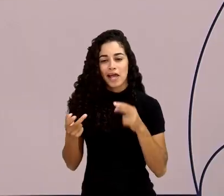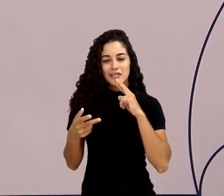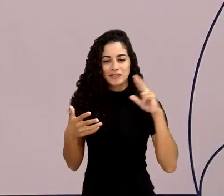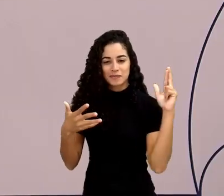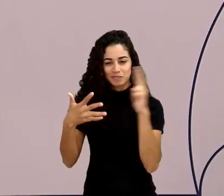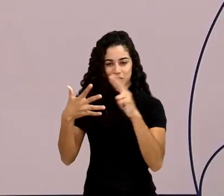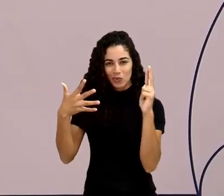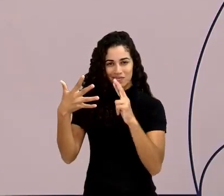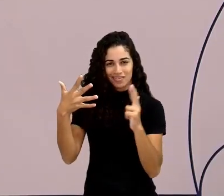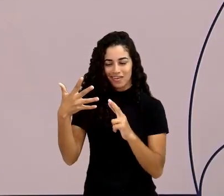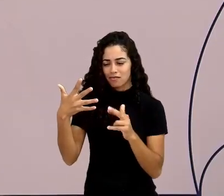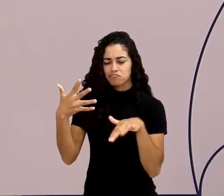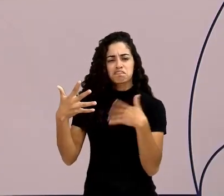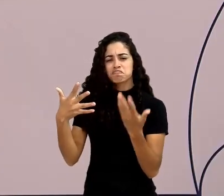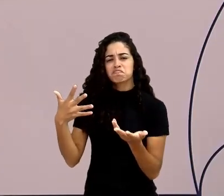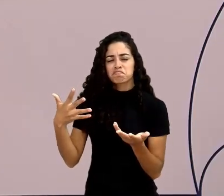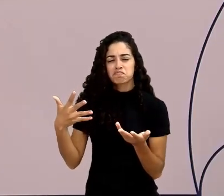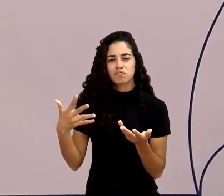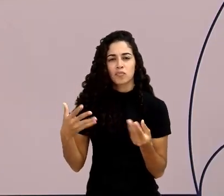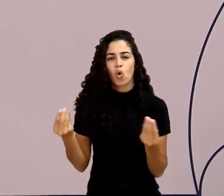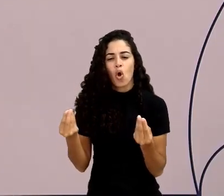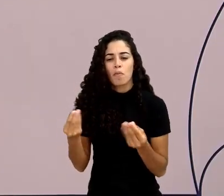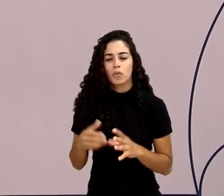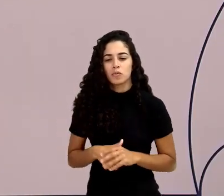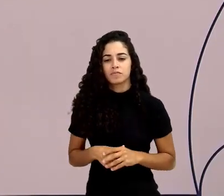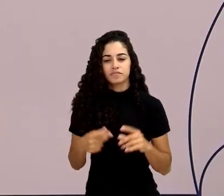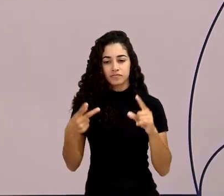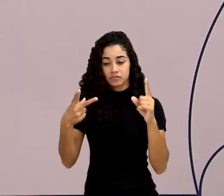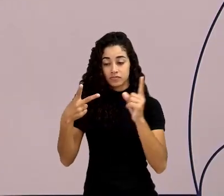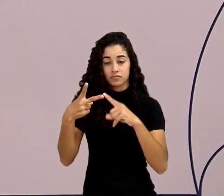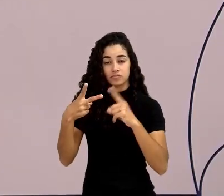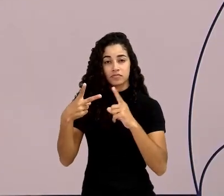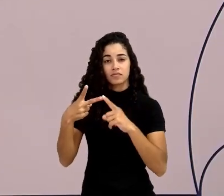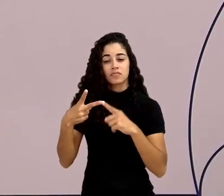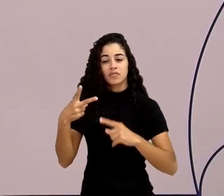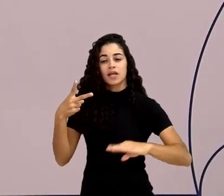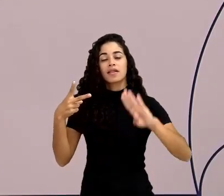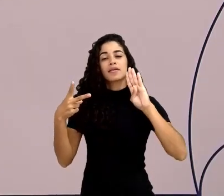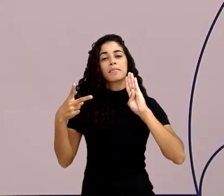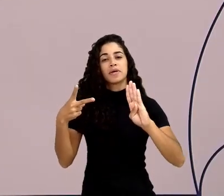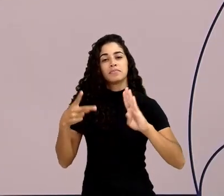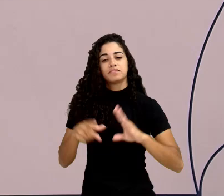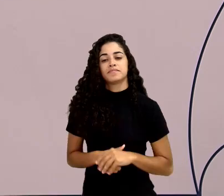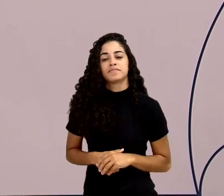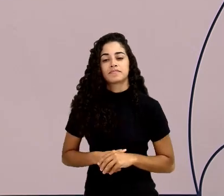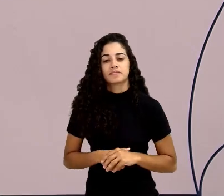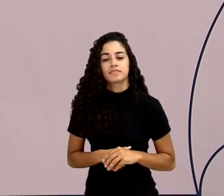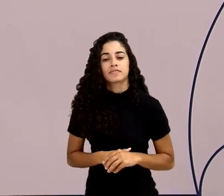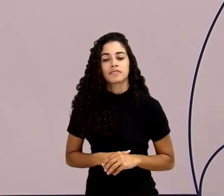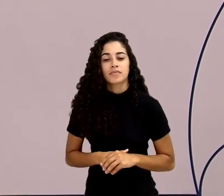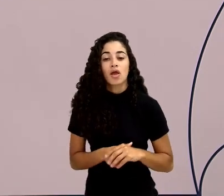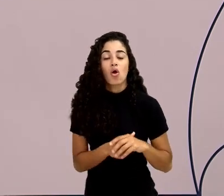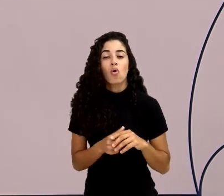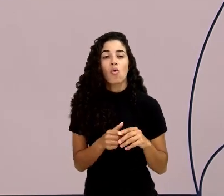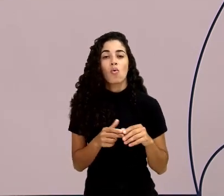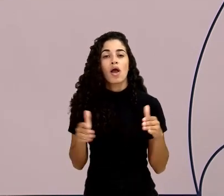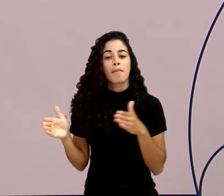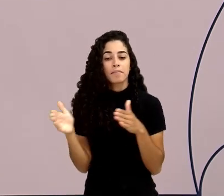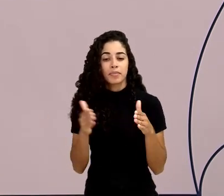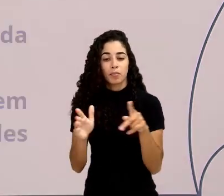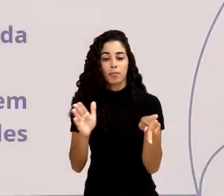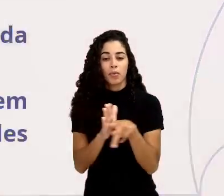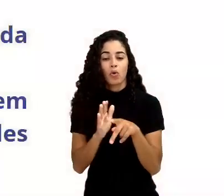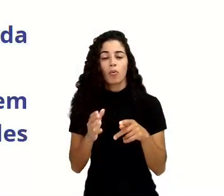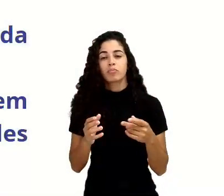responder a questão aqui, apontando como correta a letra B. As rotas do Oceano